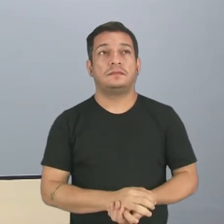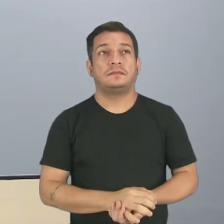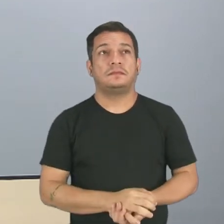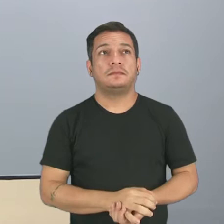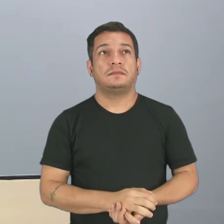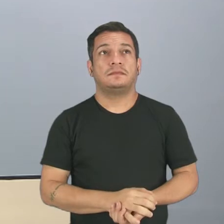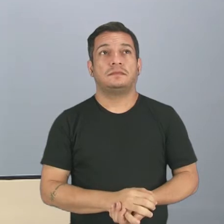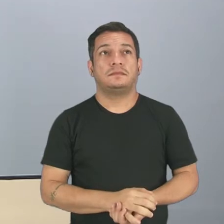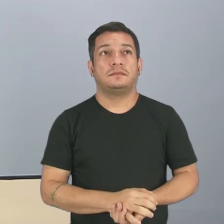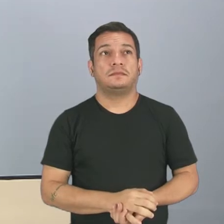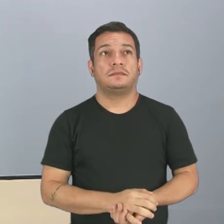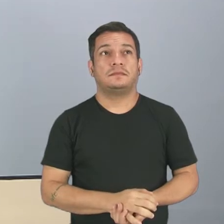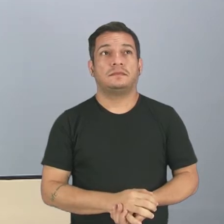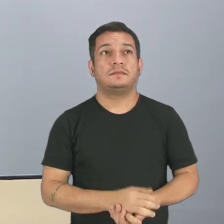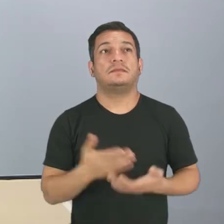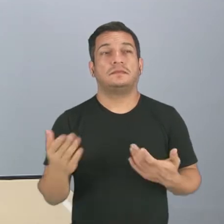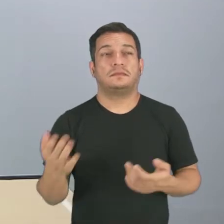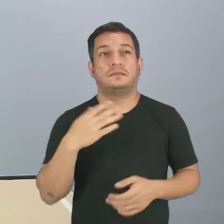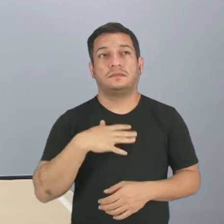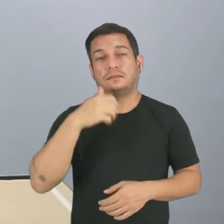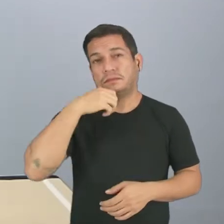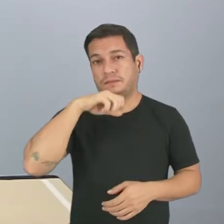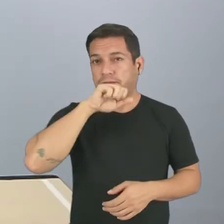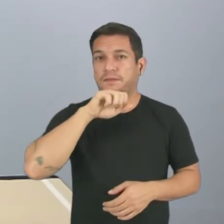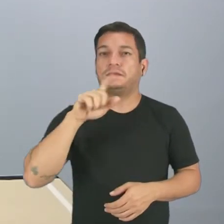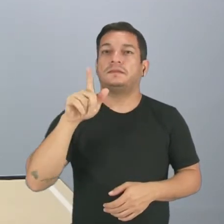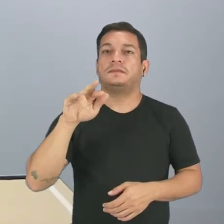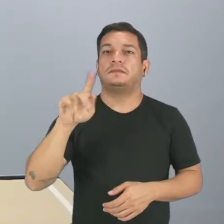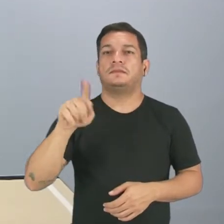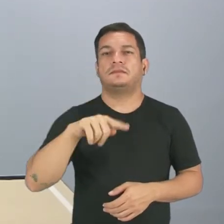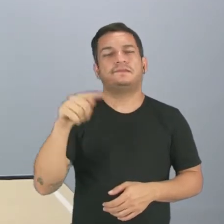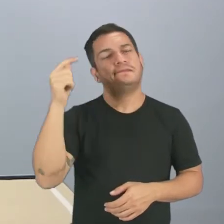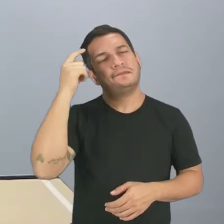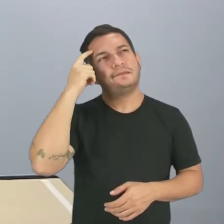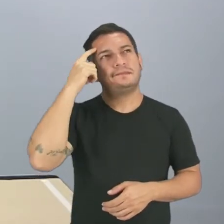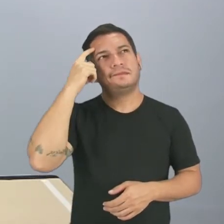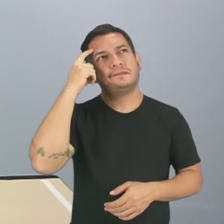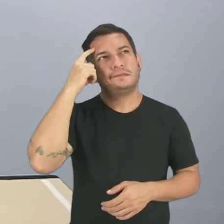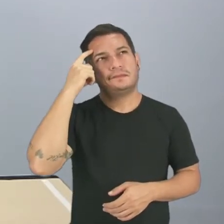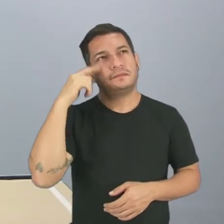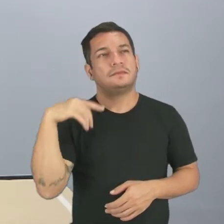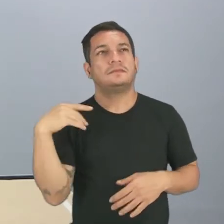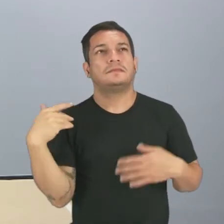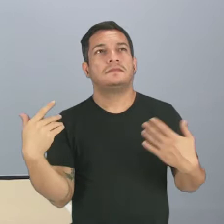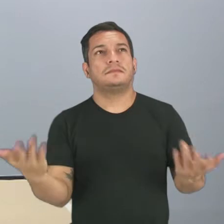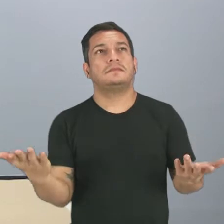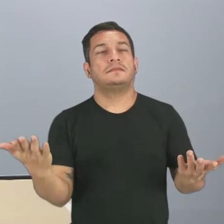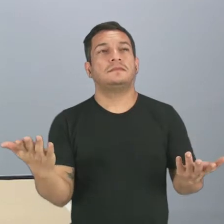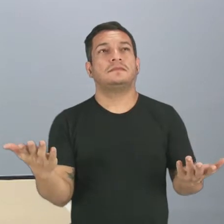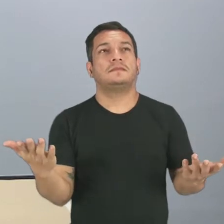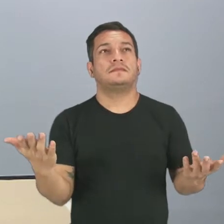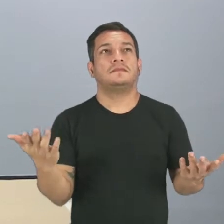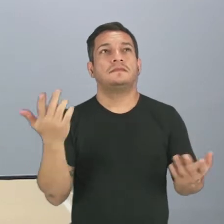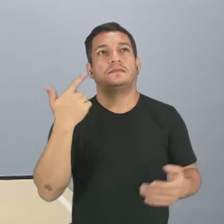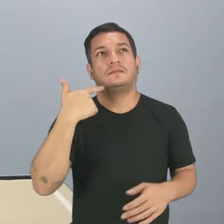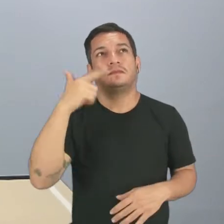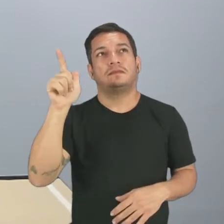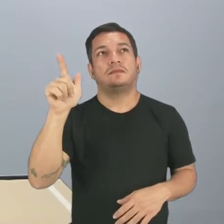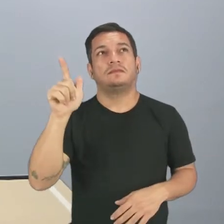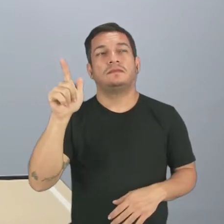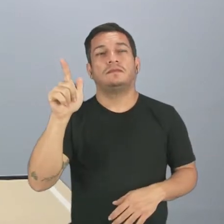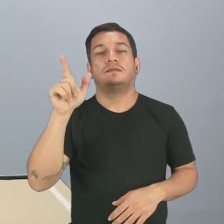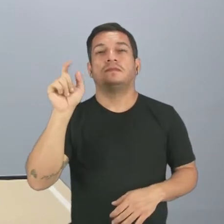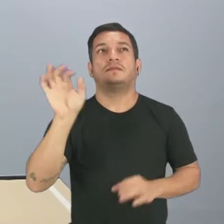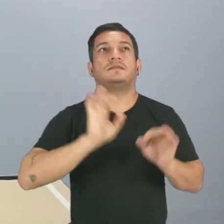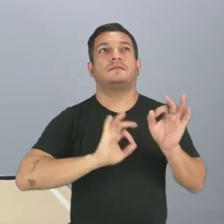E então a mãe do Luiz ficou pensando em qual seria uma outra forma